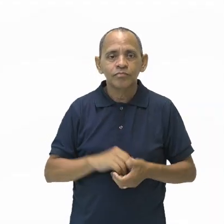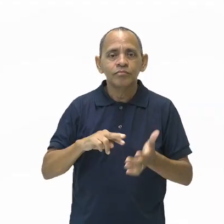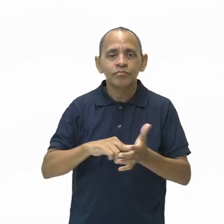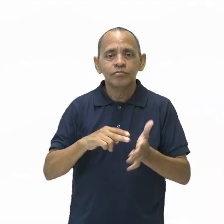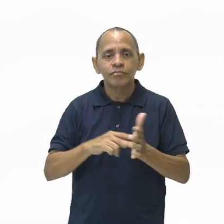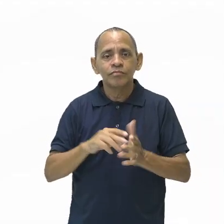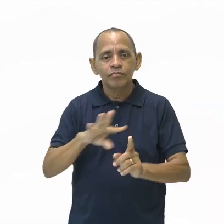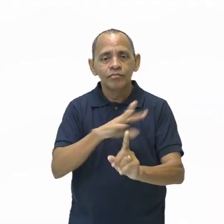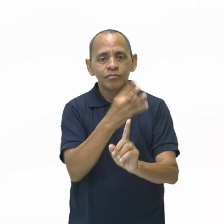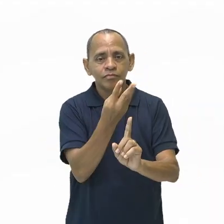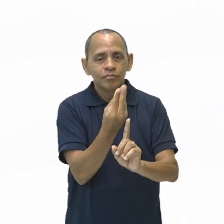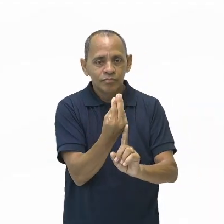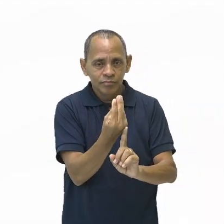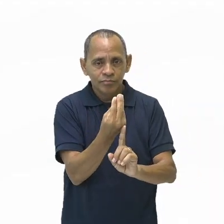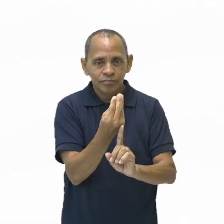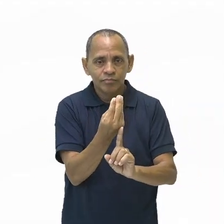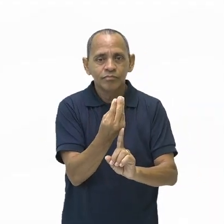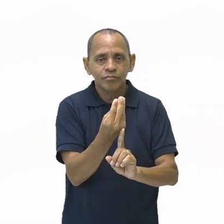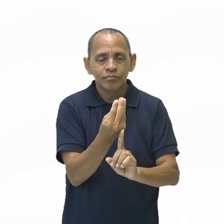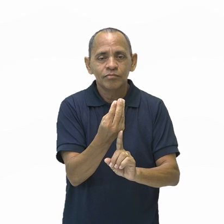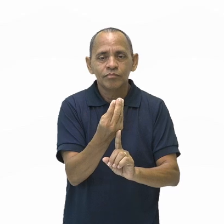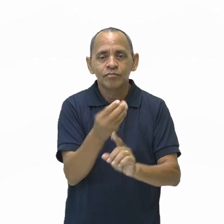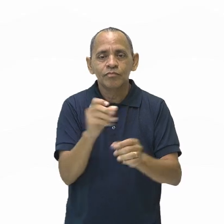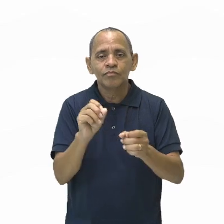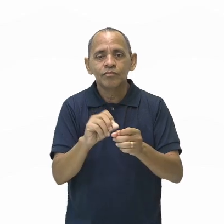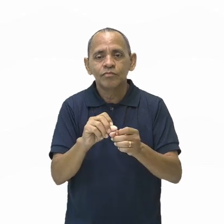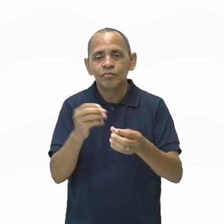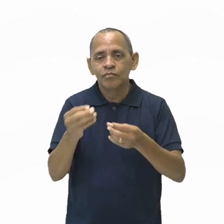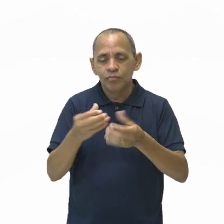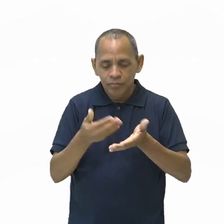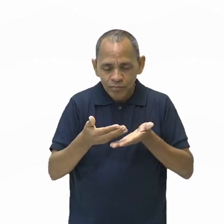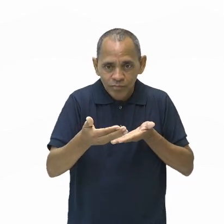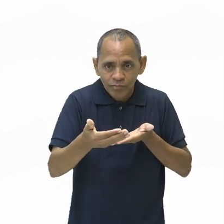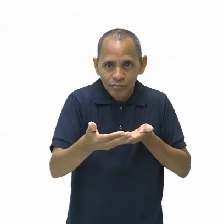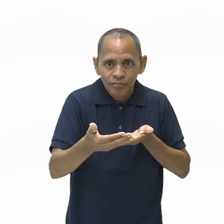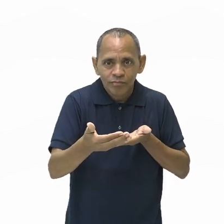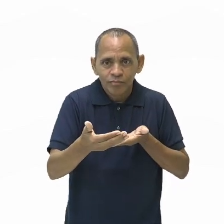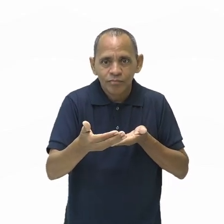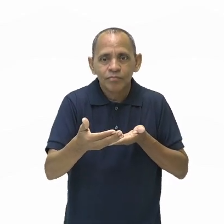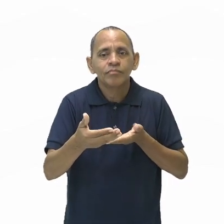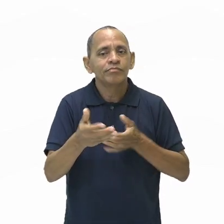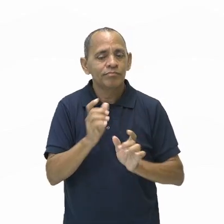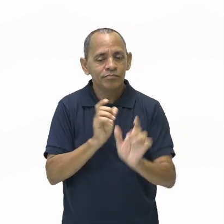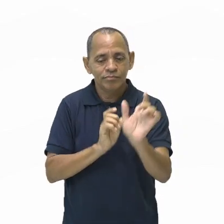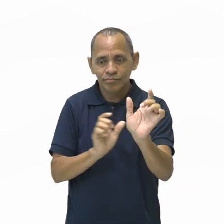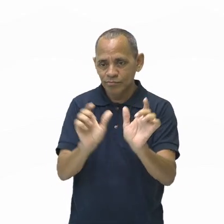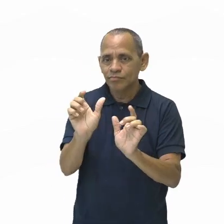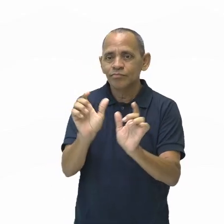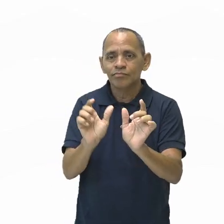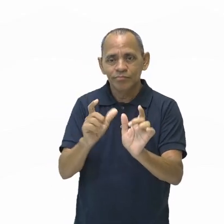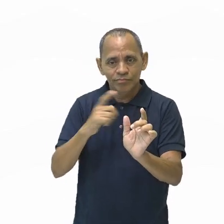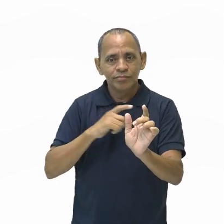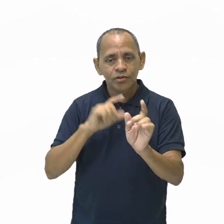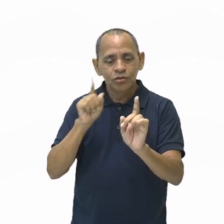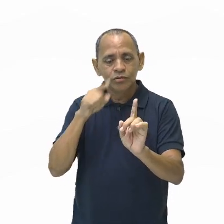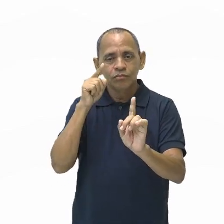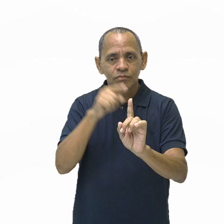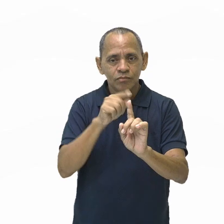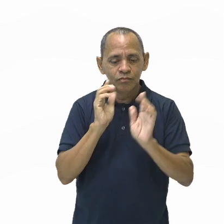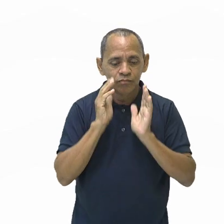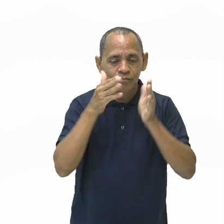é a arte feita a partir das palavras. Ela tem por